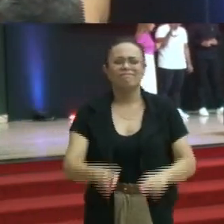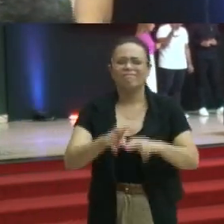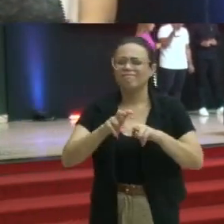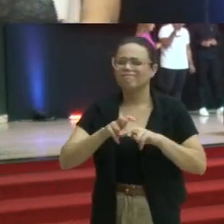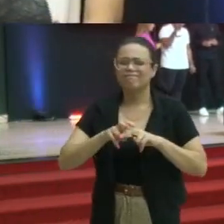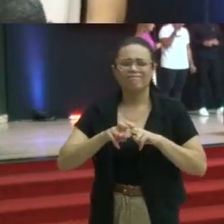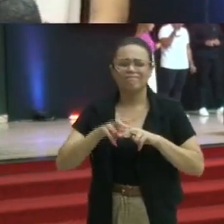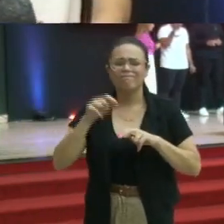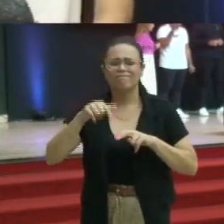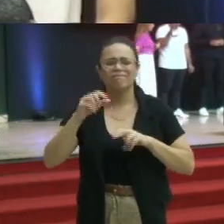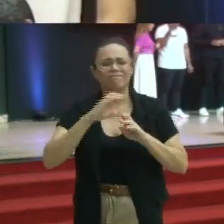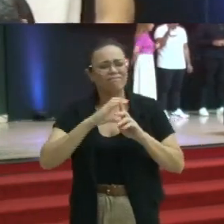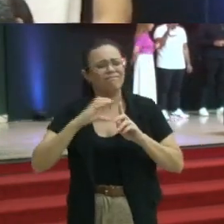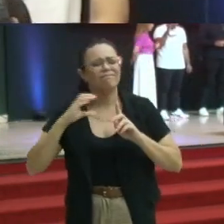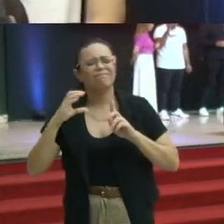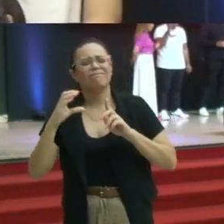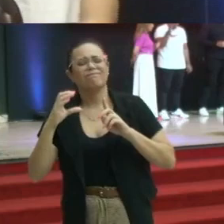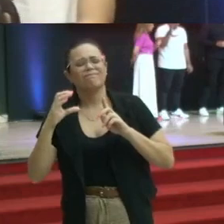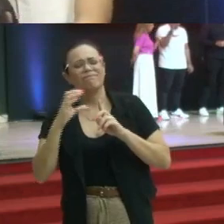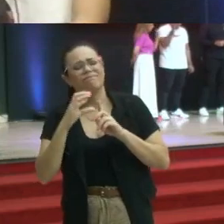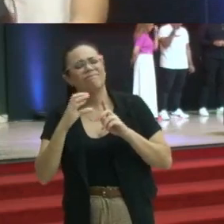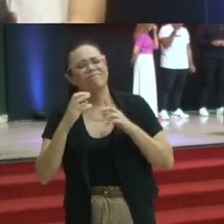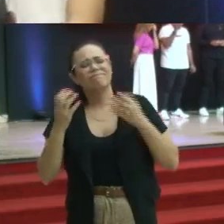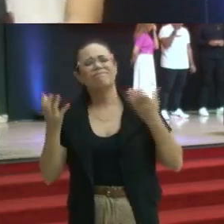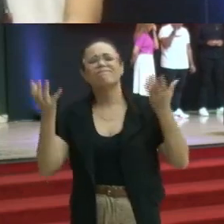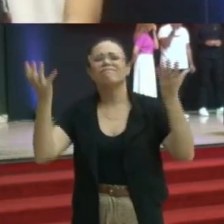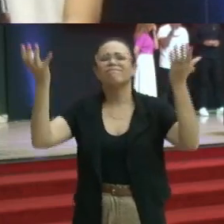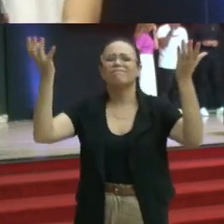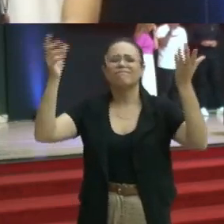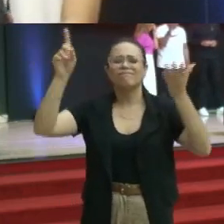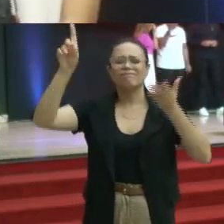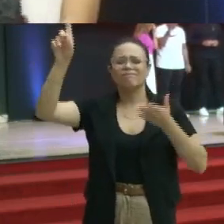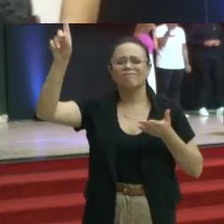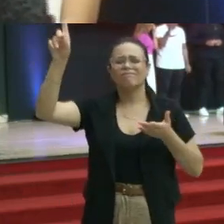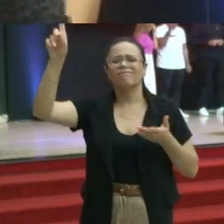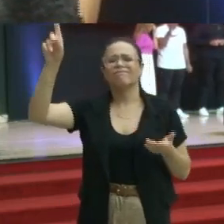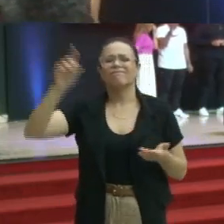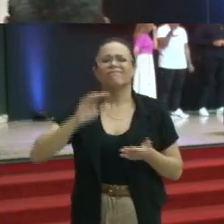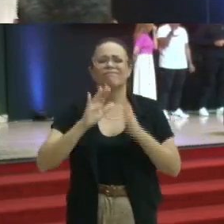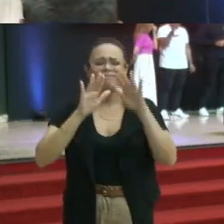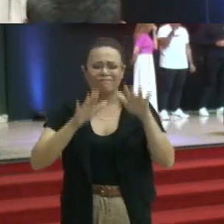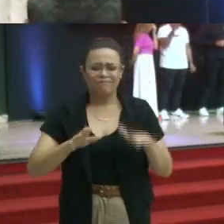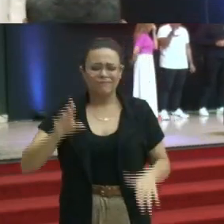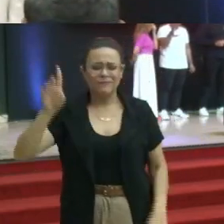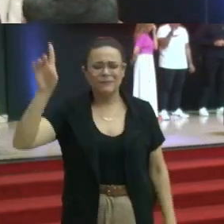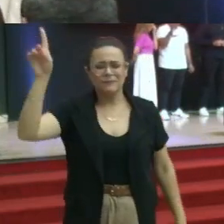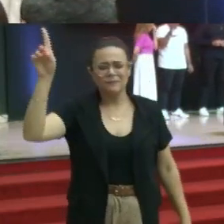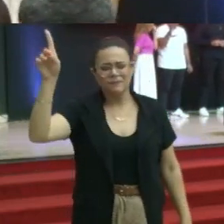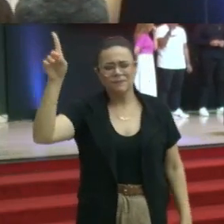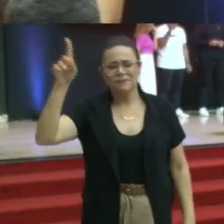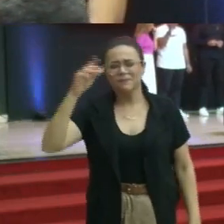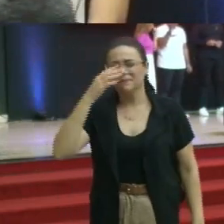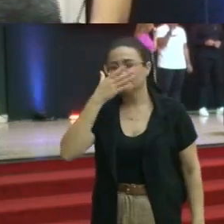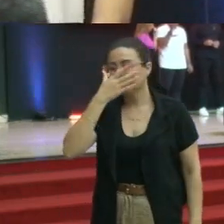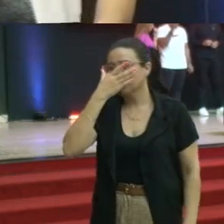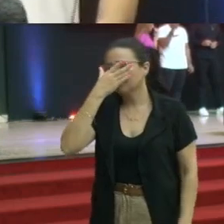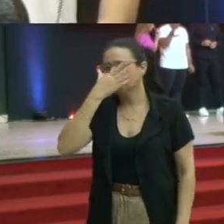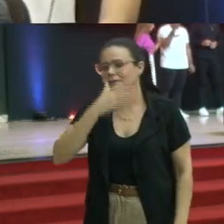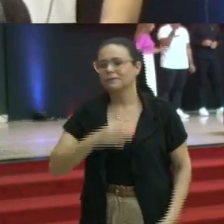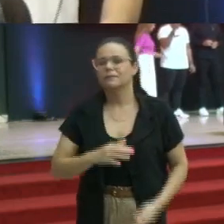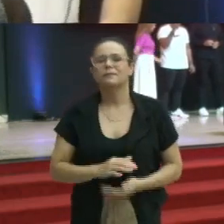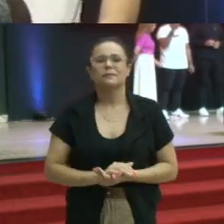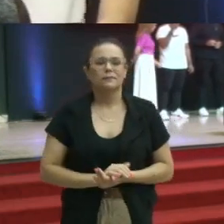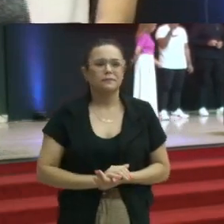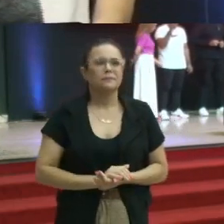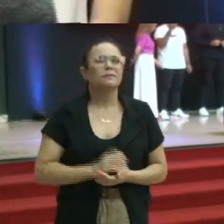de celebração. Por isso esse culto é um culto de adoração ao Senhor. Ele pagou a nossa dívida.